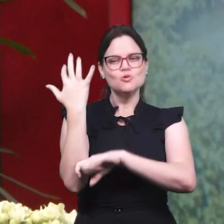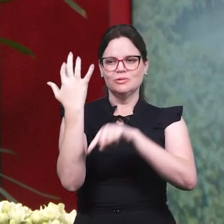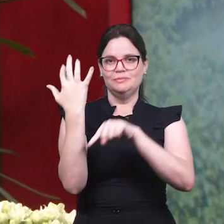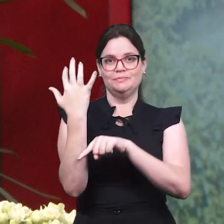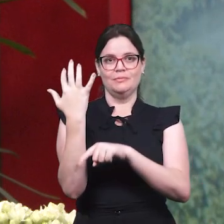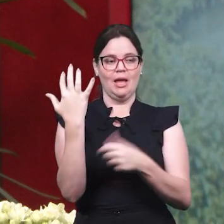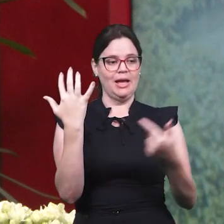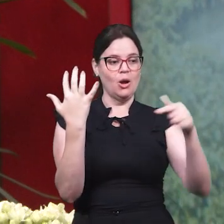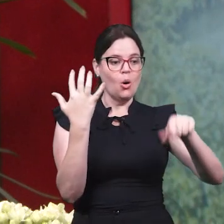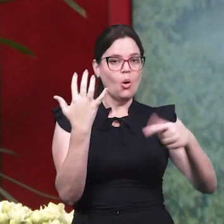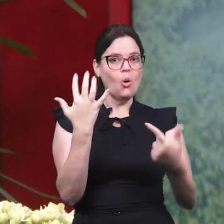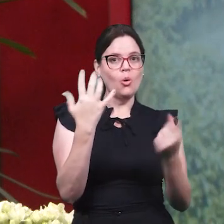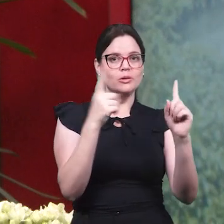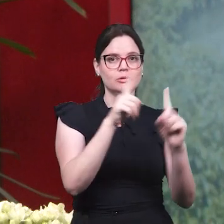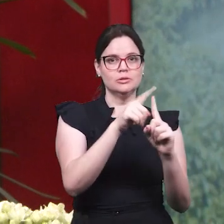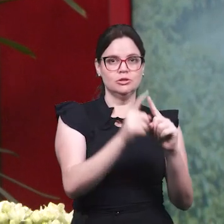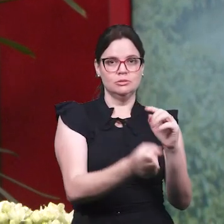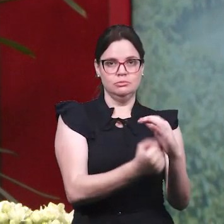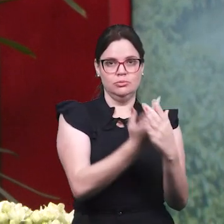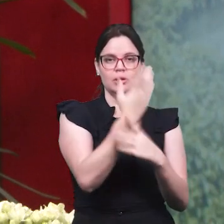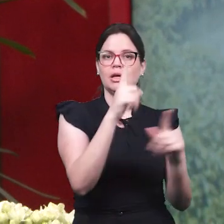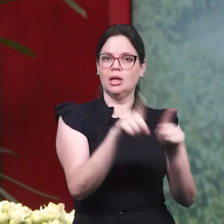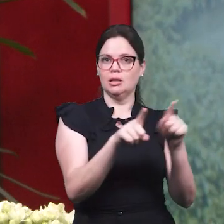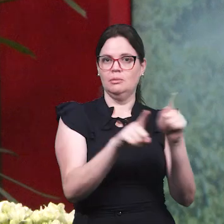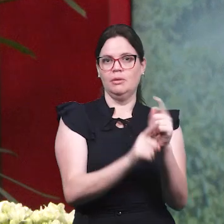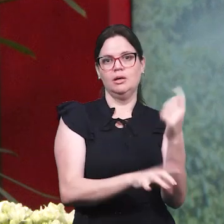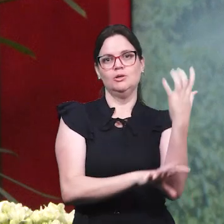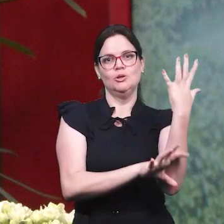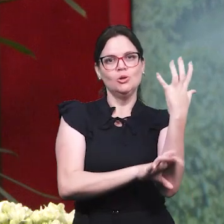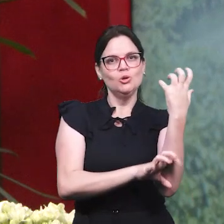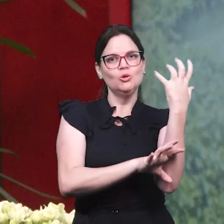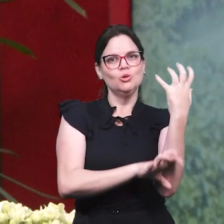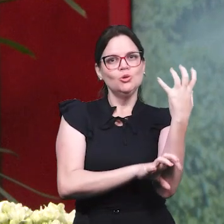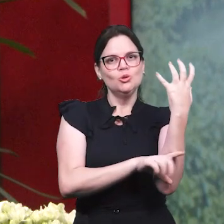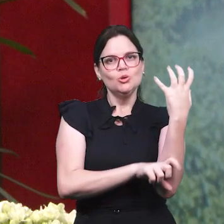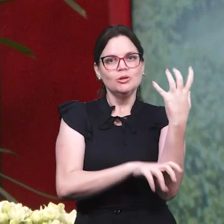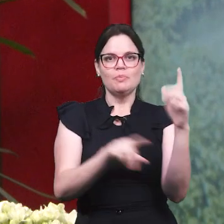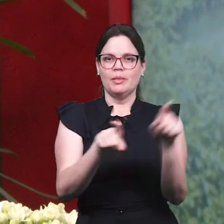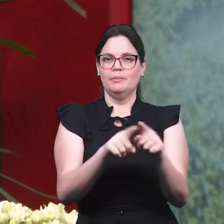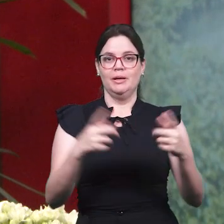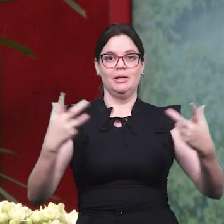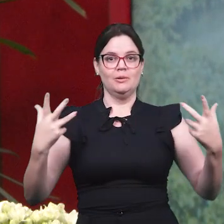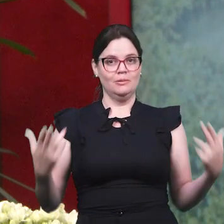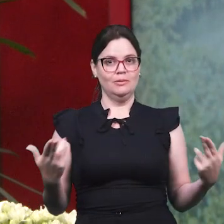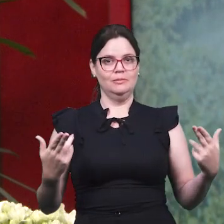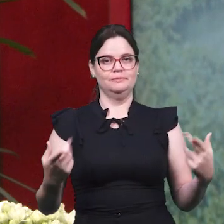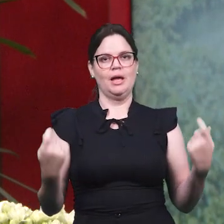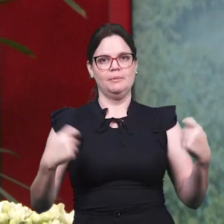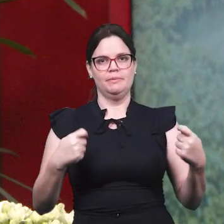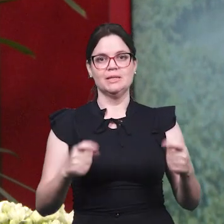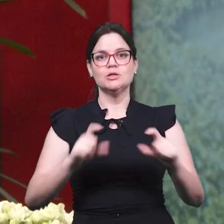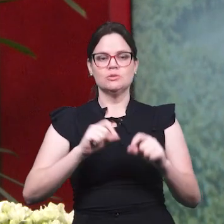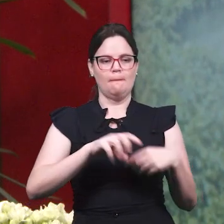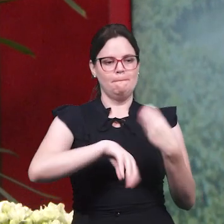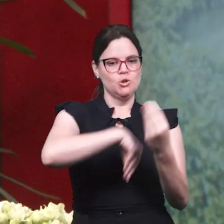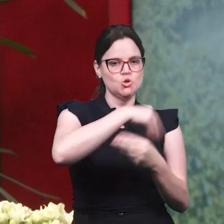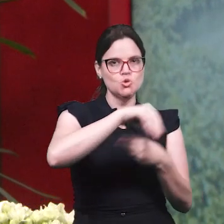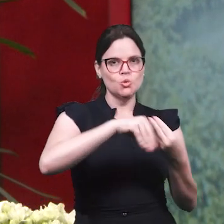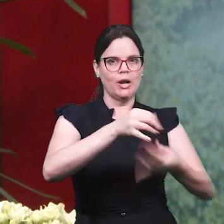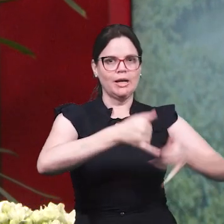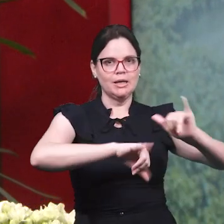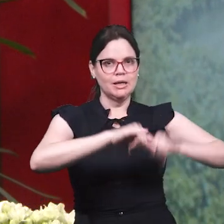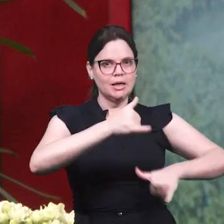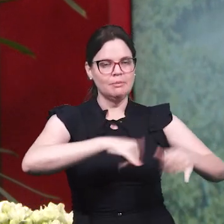implementar uma outra cultura que também consome muito nutrientes, você vai ter que enriquecer esse solo,